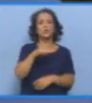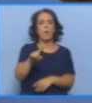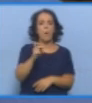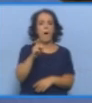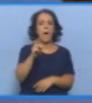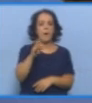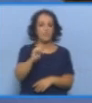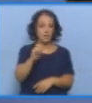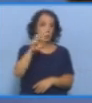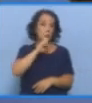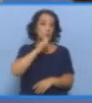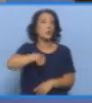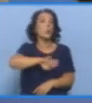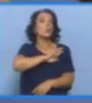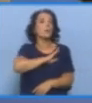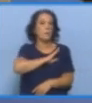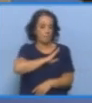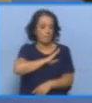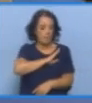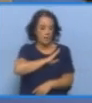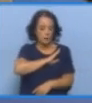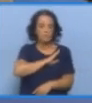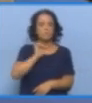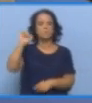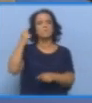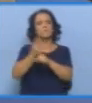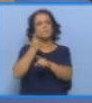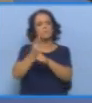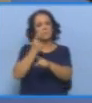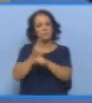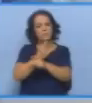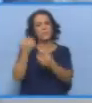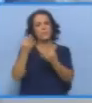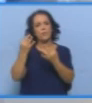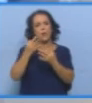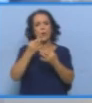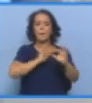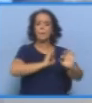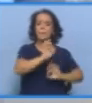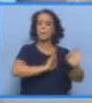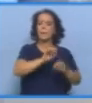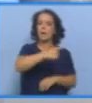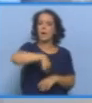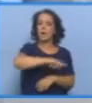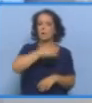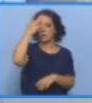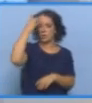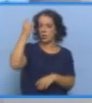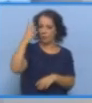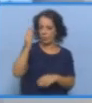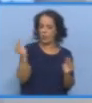vigário episcopal, tinha desenvolvido preparando o vicariato de Setúbal para uma diocese. Depois o Dom